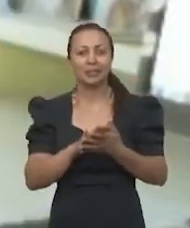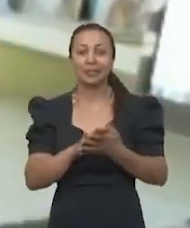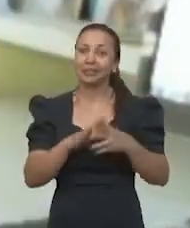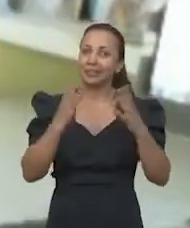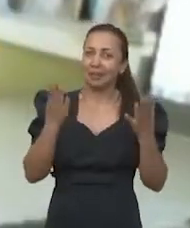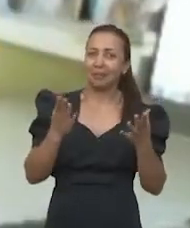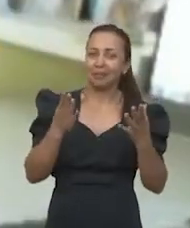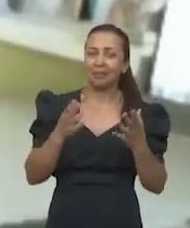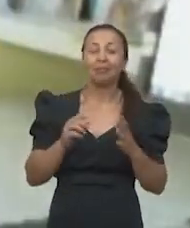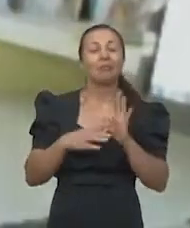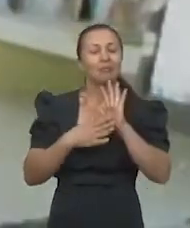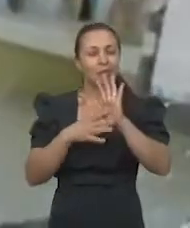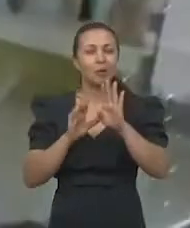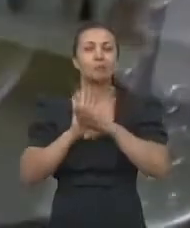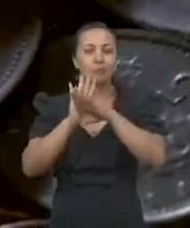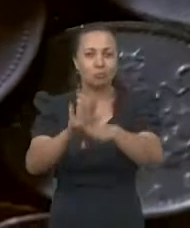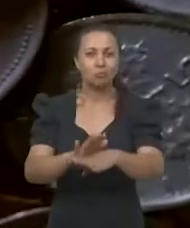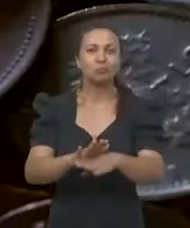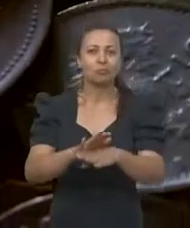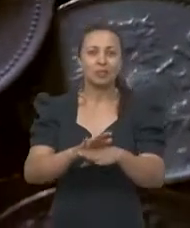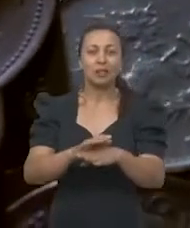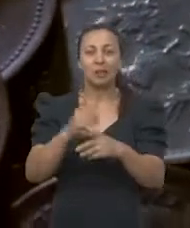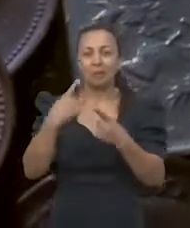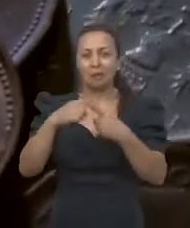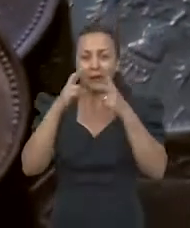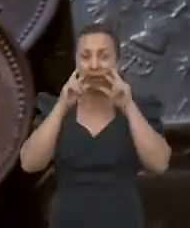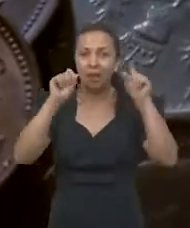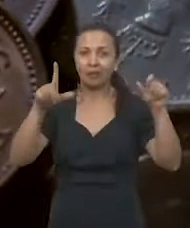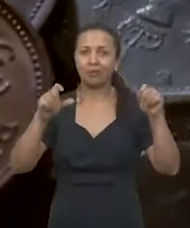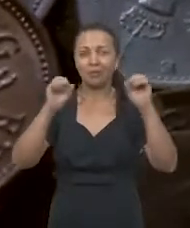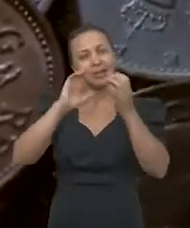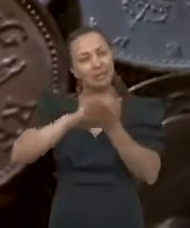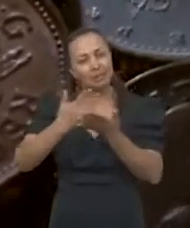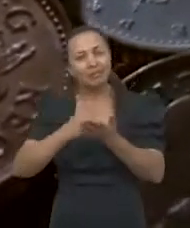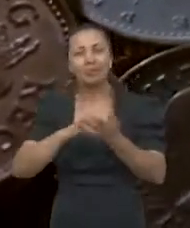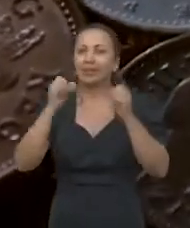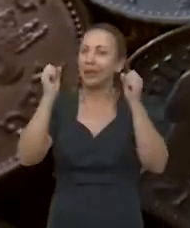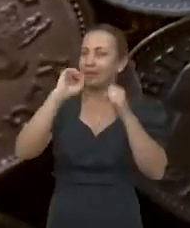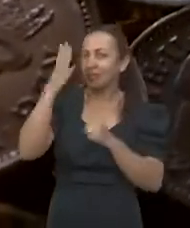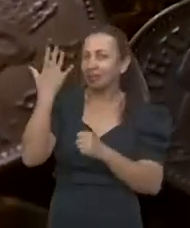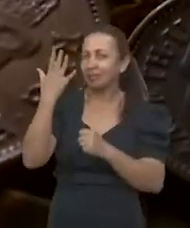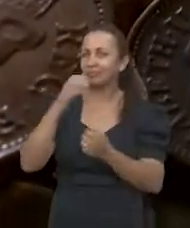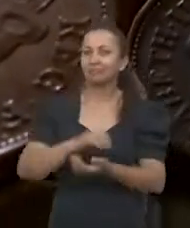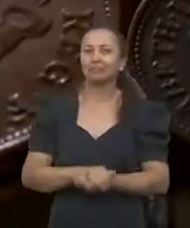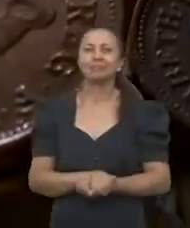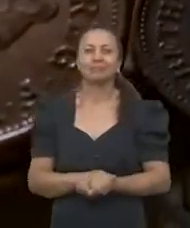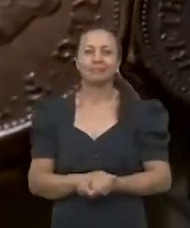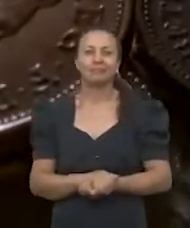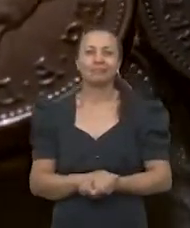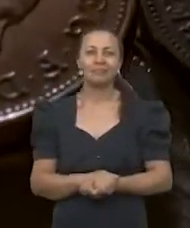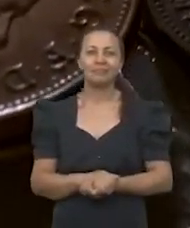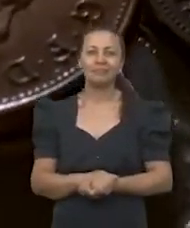uma contribuição por conta disso, de você tentar, à luz da teoria, interpretar esse fenômeno.